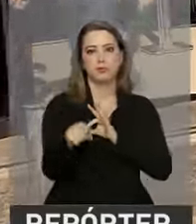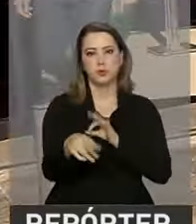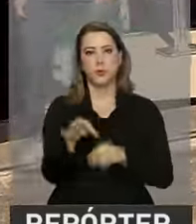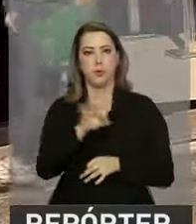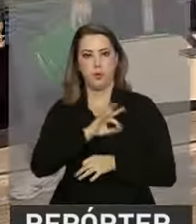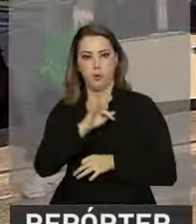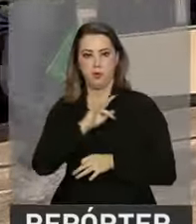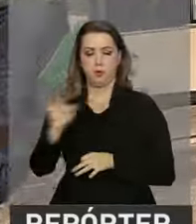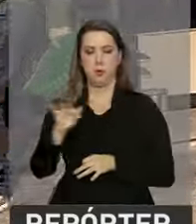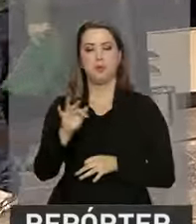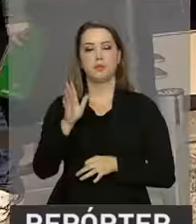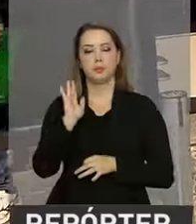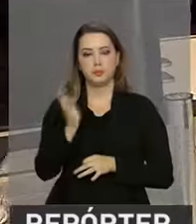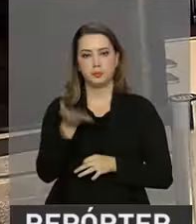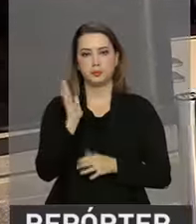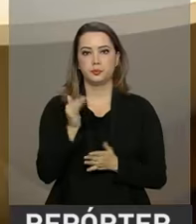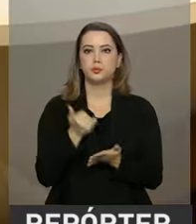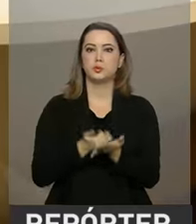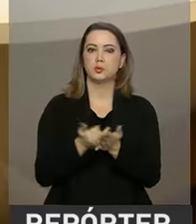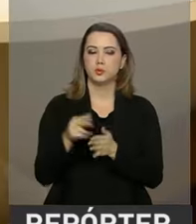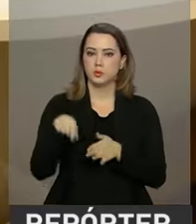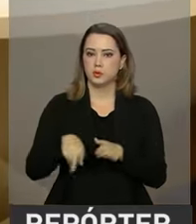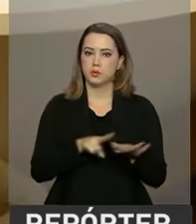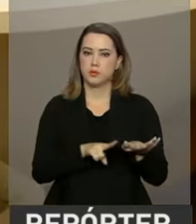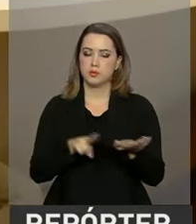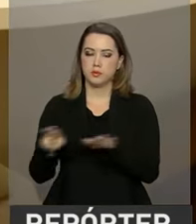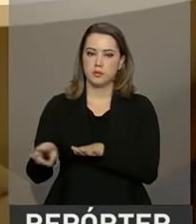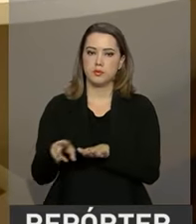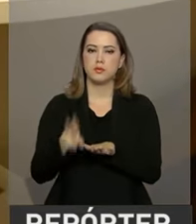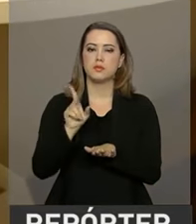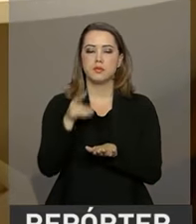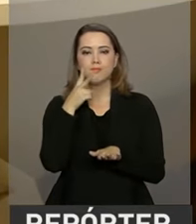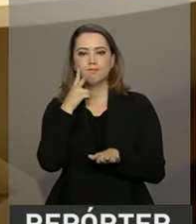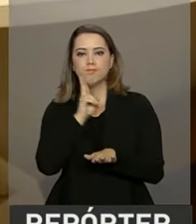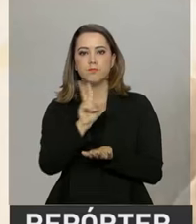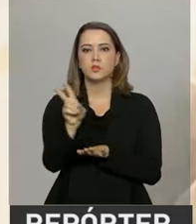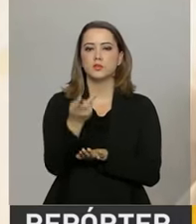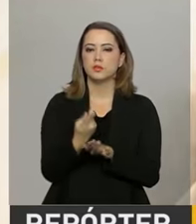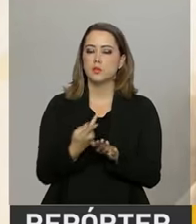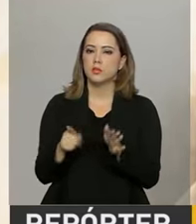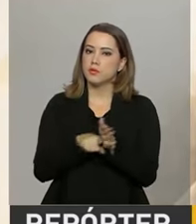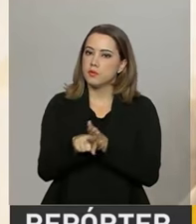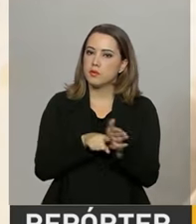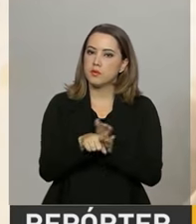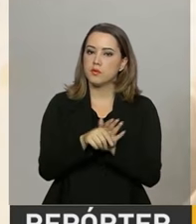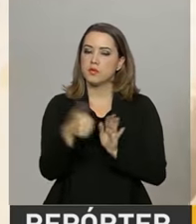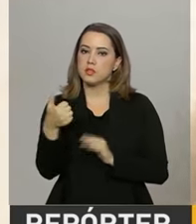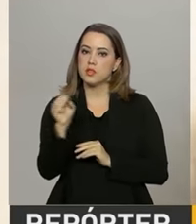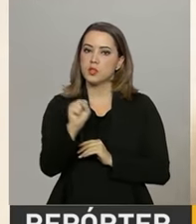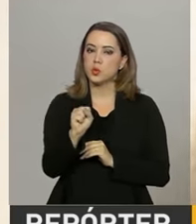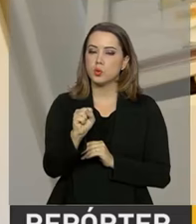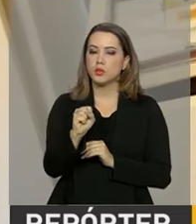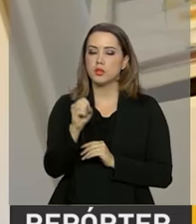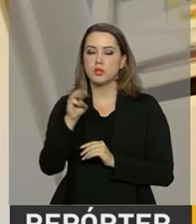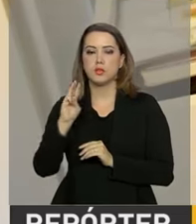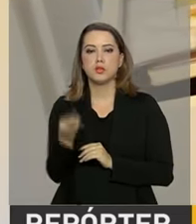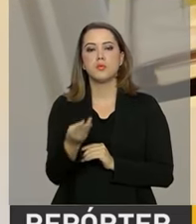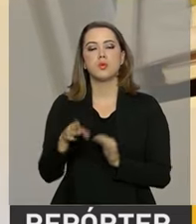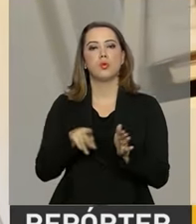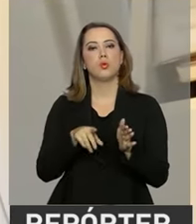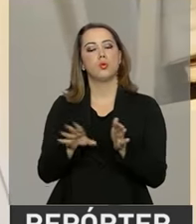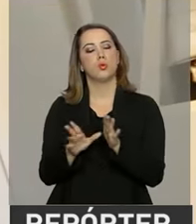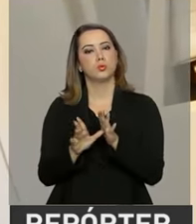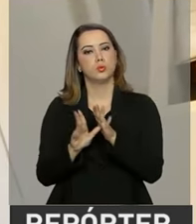Federal deflagrada esta semana e que apura O desvio de R 180 milhões deais de recursos públicos